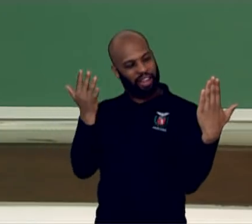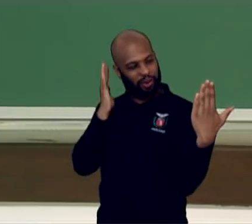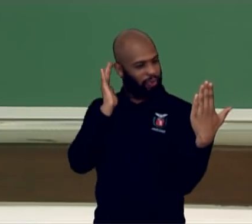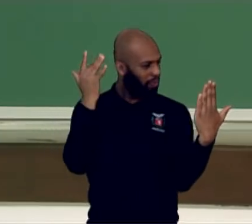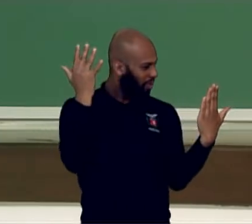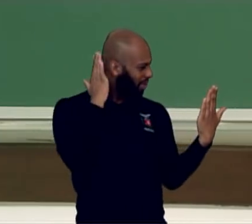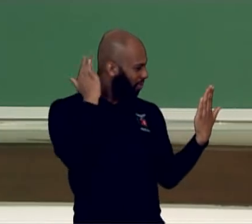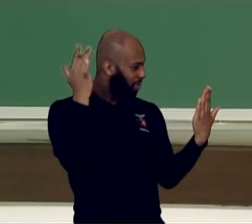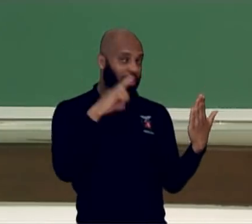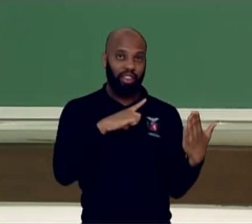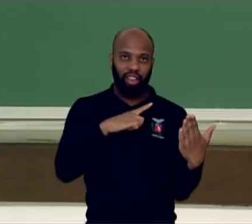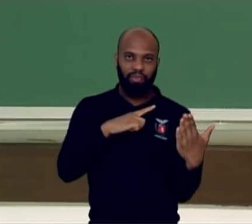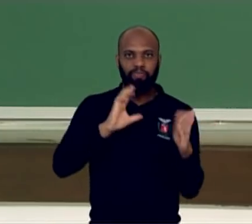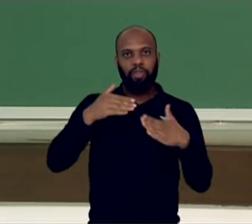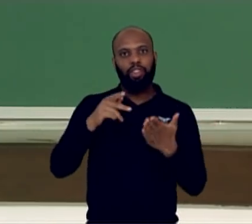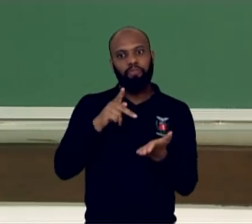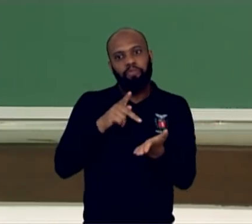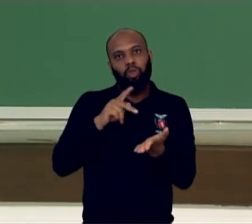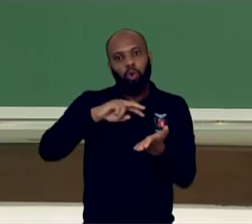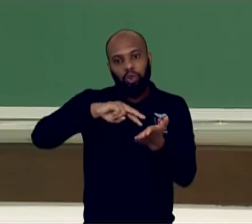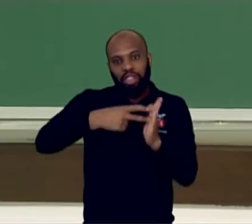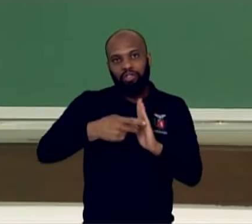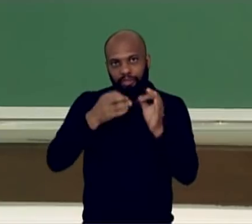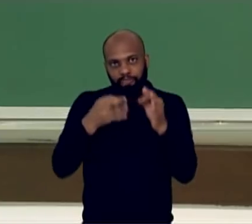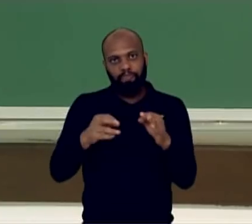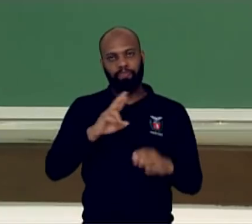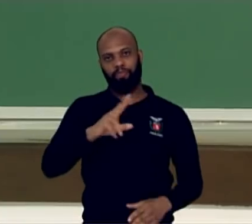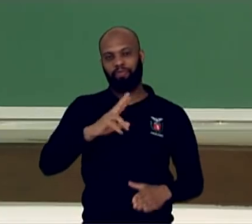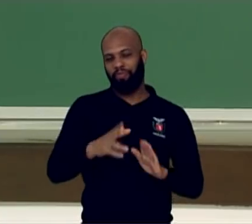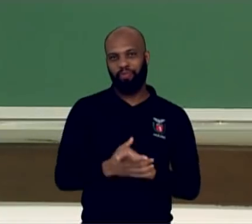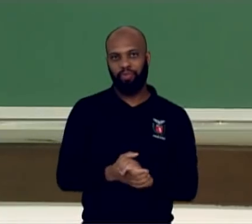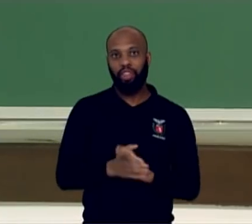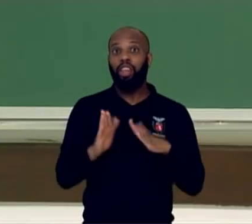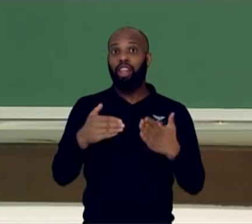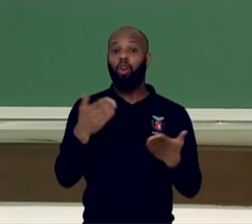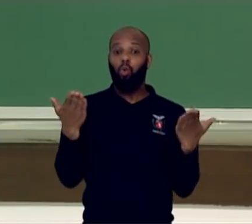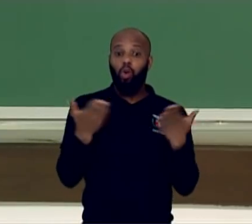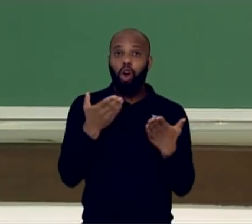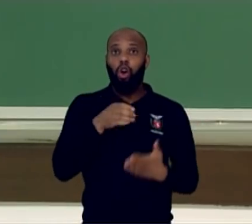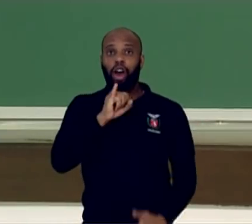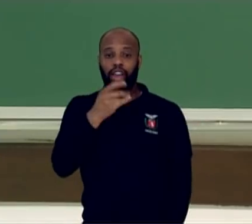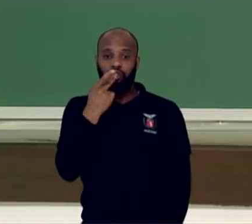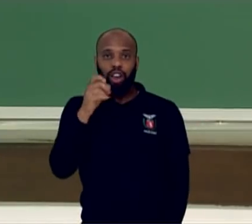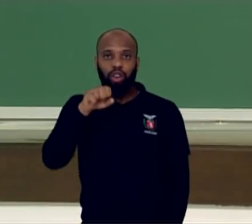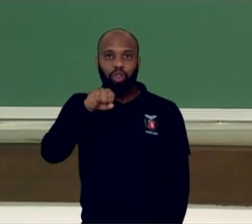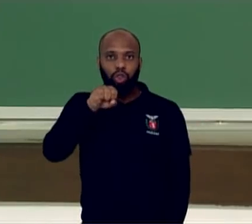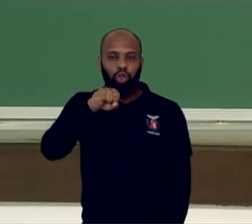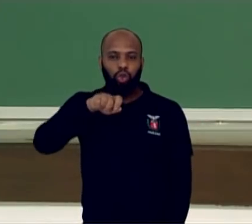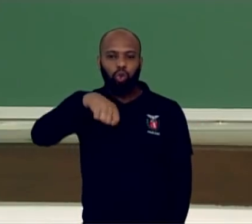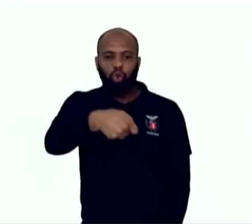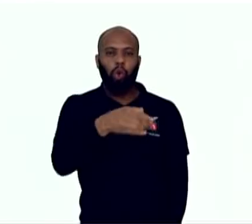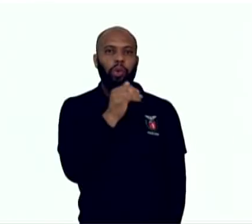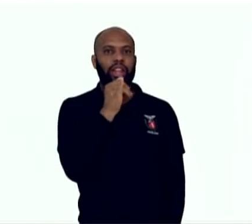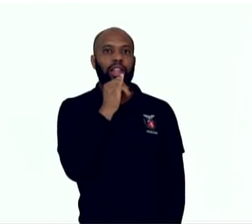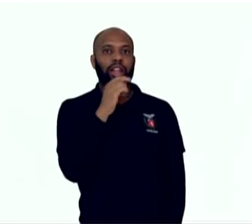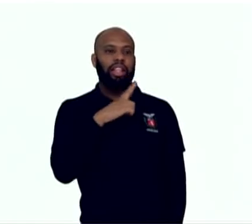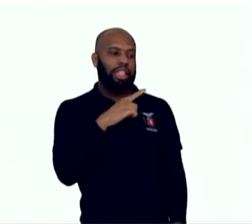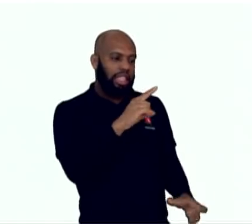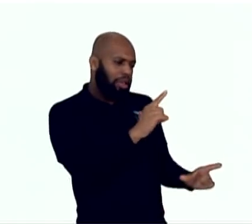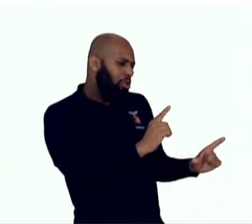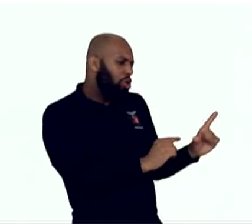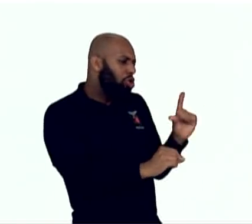é o sentido literal. Agora, se a autora estiver falando de pegar uma estrela, um objeto,